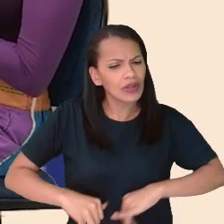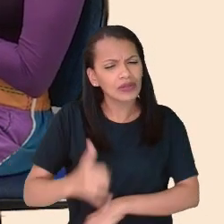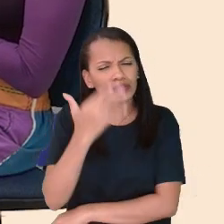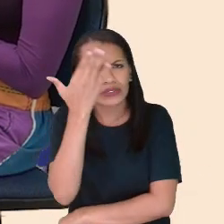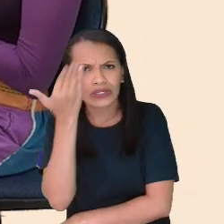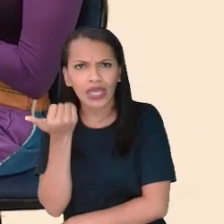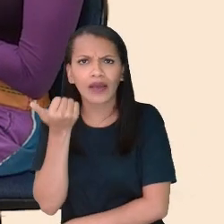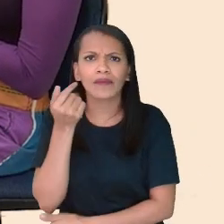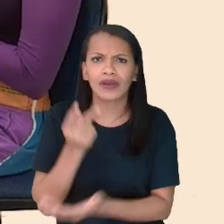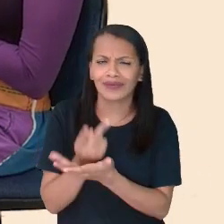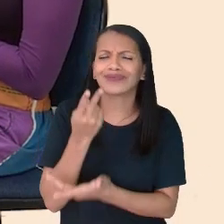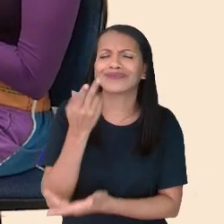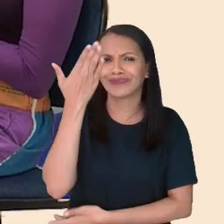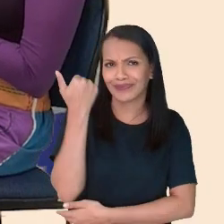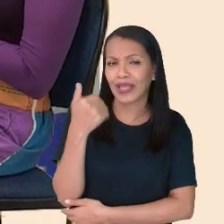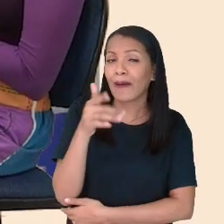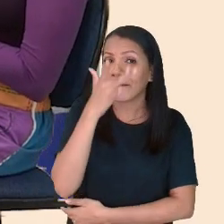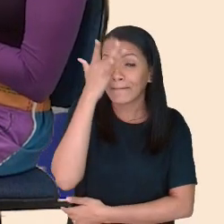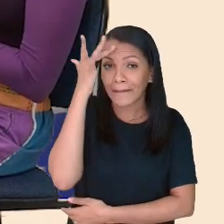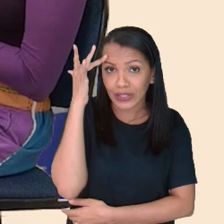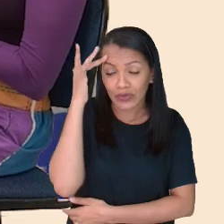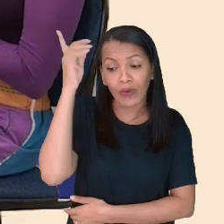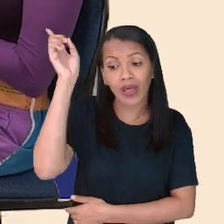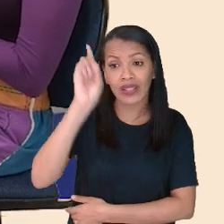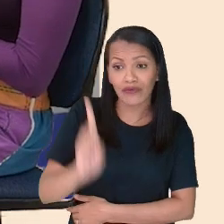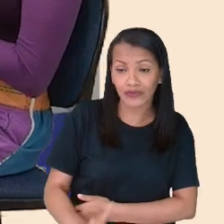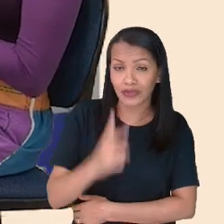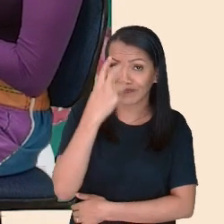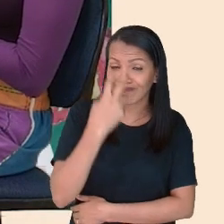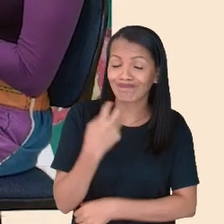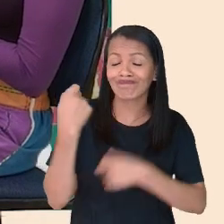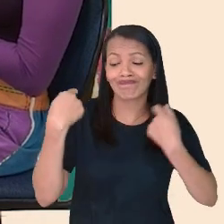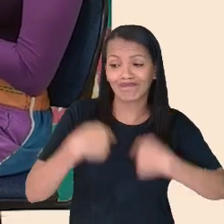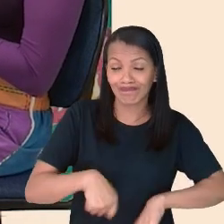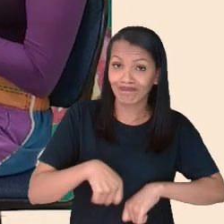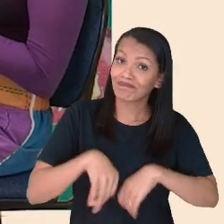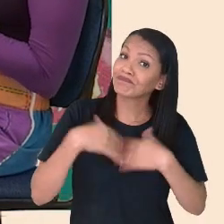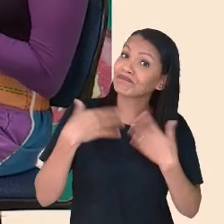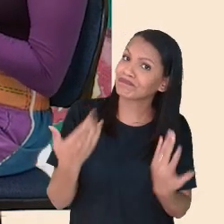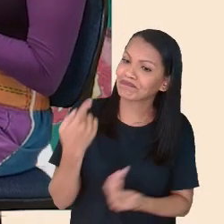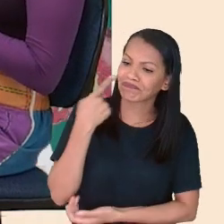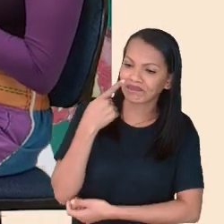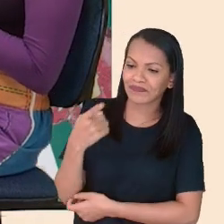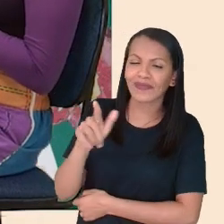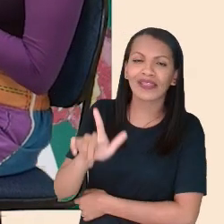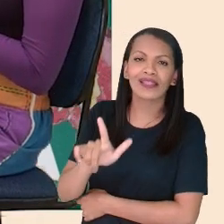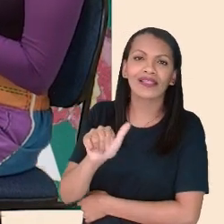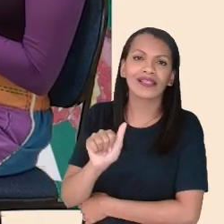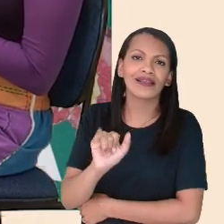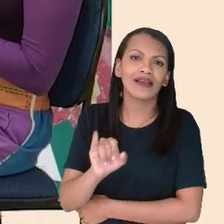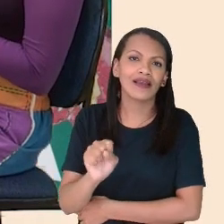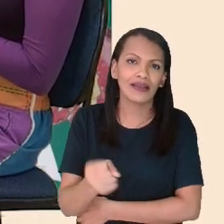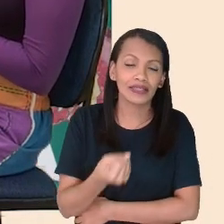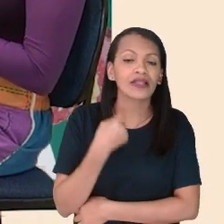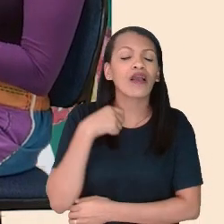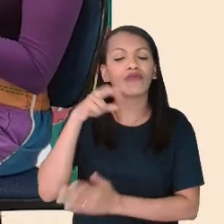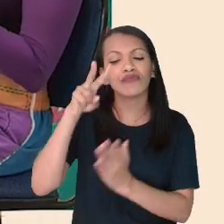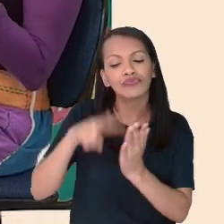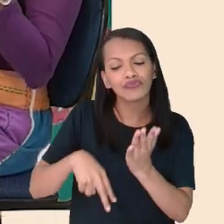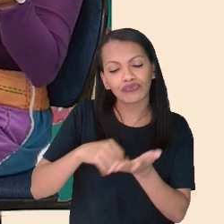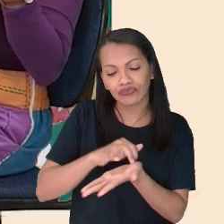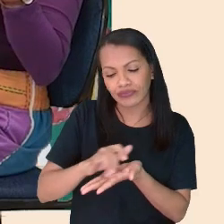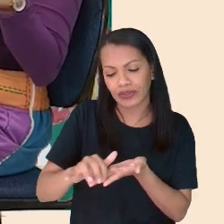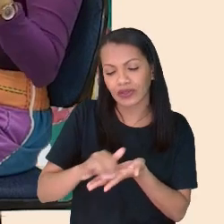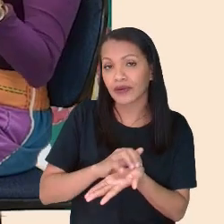uma pessoa com deficiência visual precisa. Sim. Né? Então, Laís, ela lê braille.